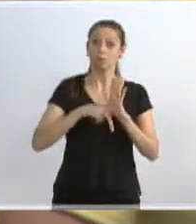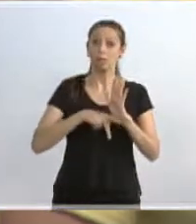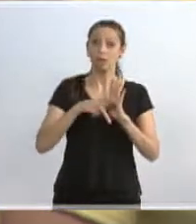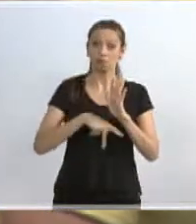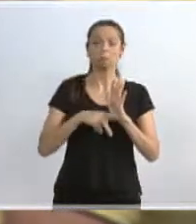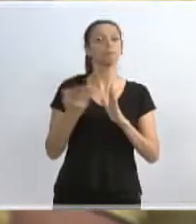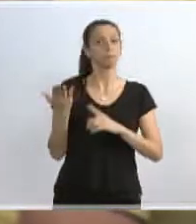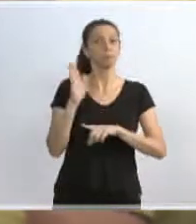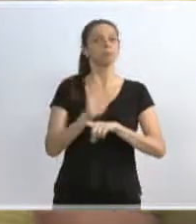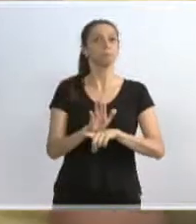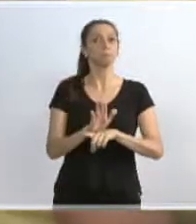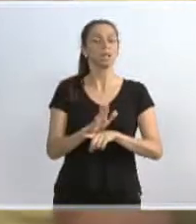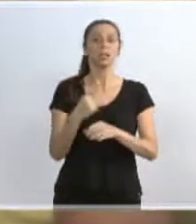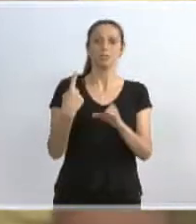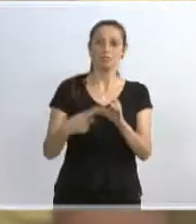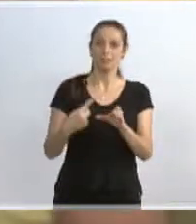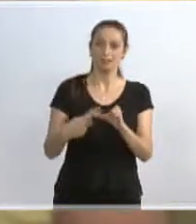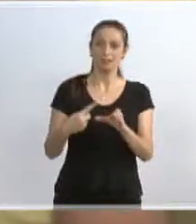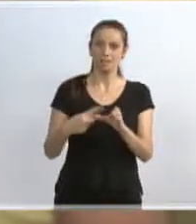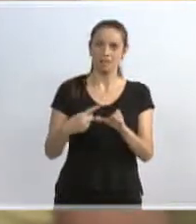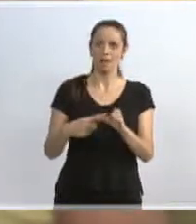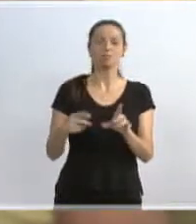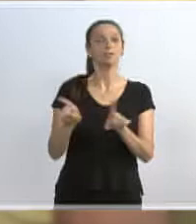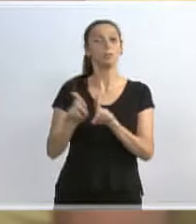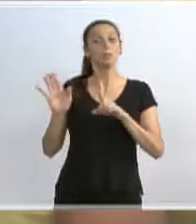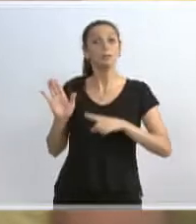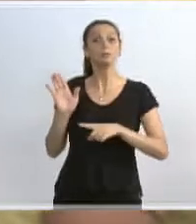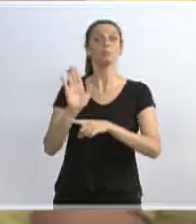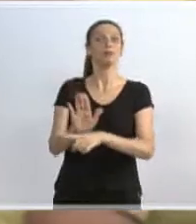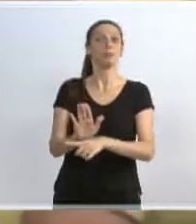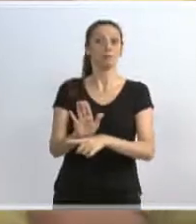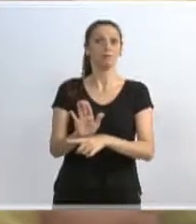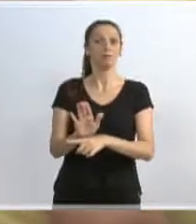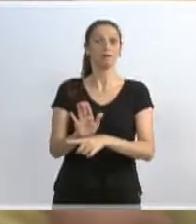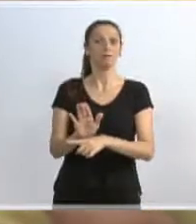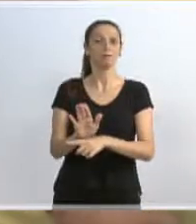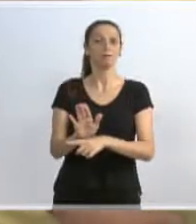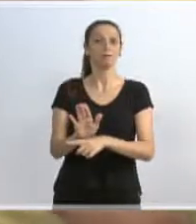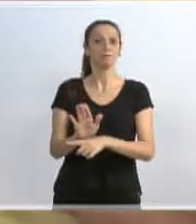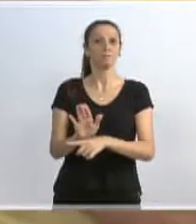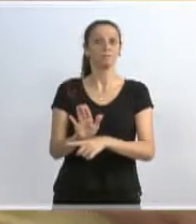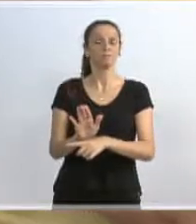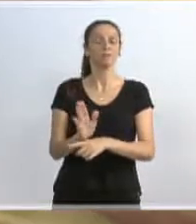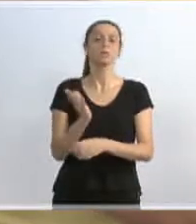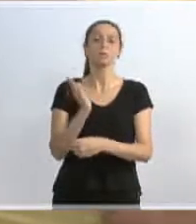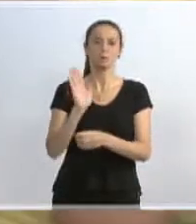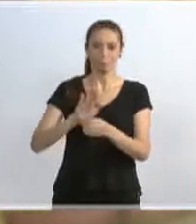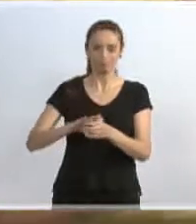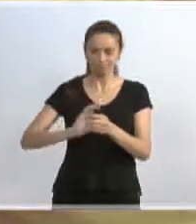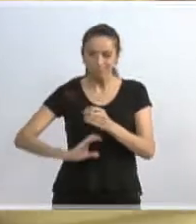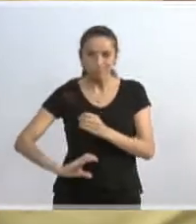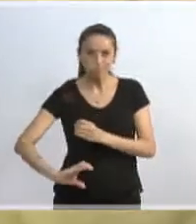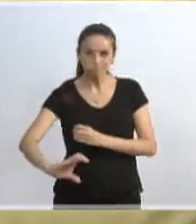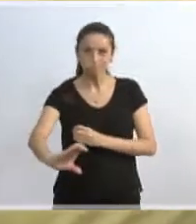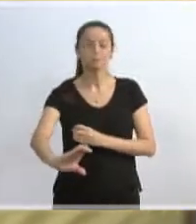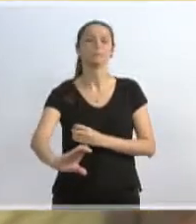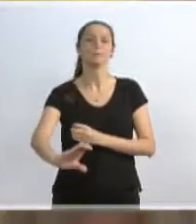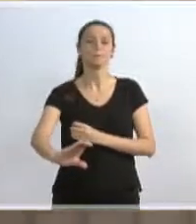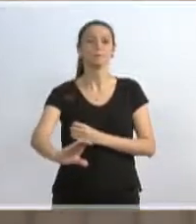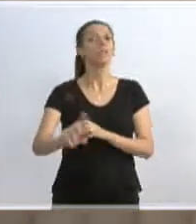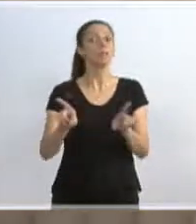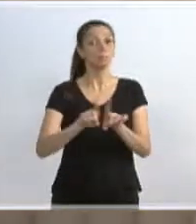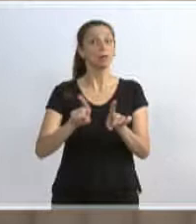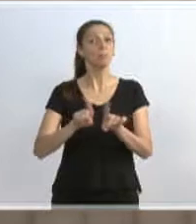realmente contribuir com a cidade, contribuir com o tratamento do esgoto sanitário e